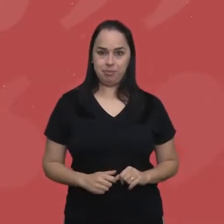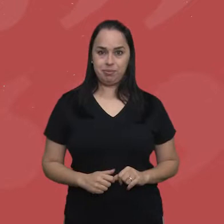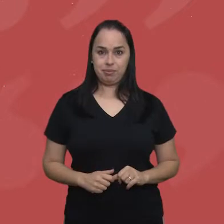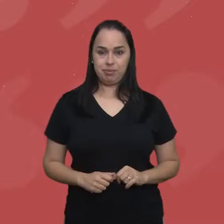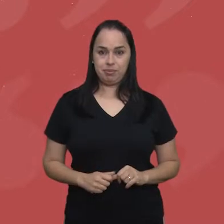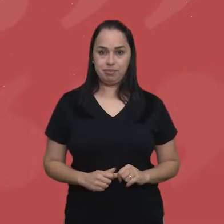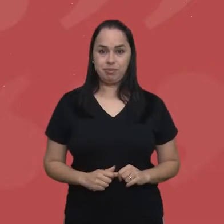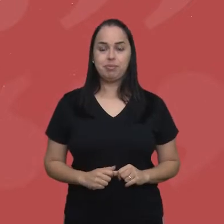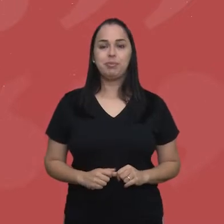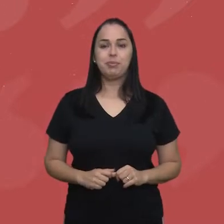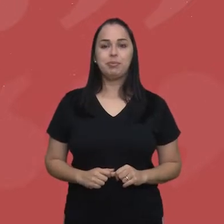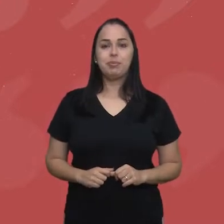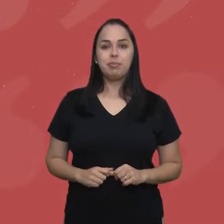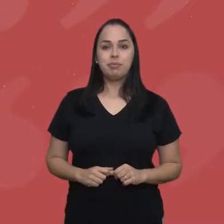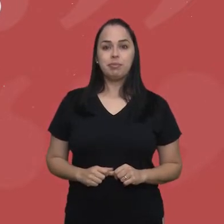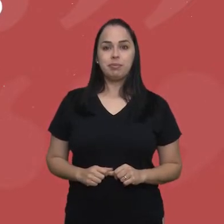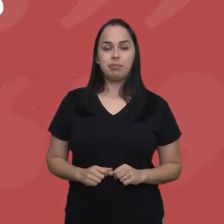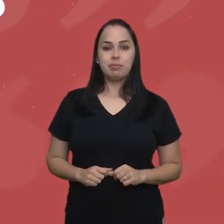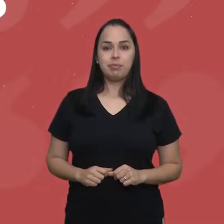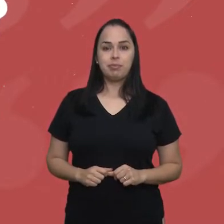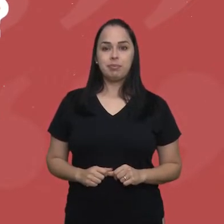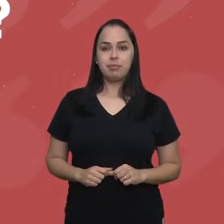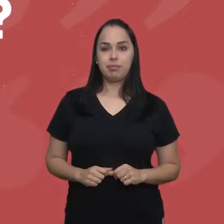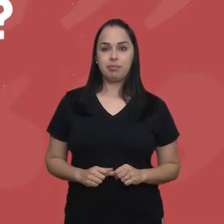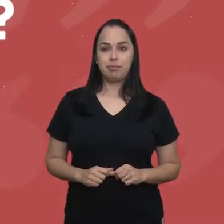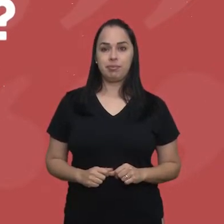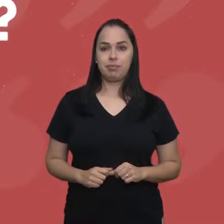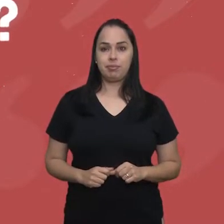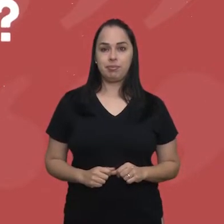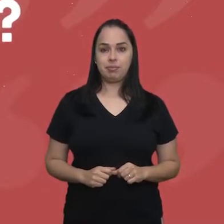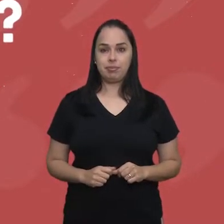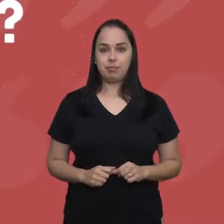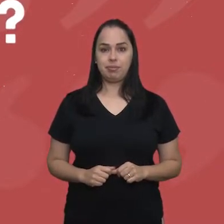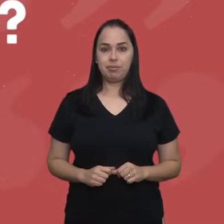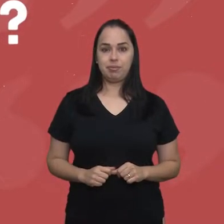no contexto histórico da cidade de São José dos Campos?